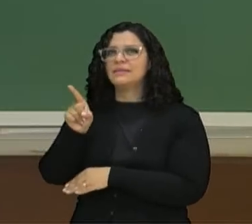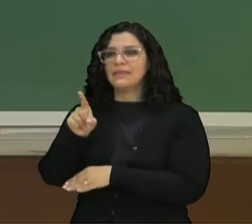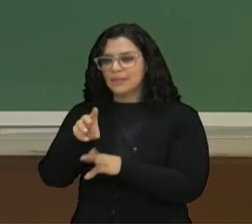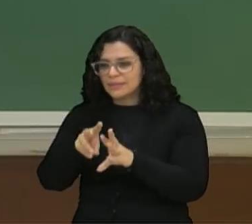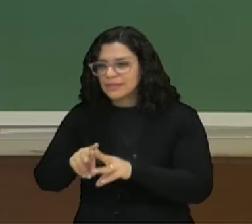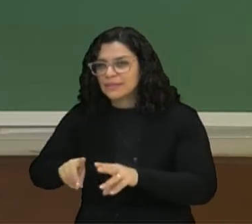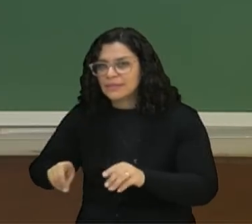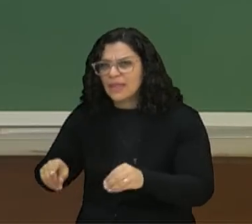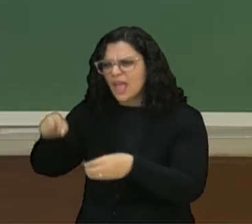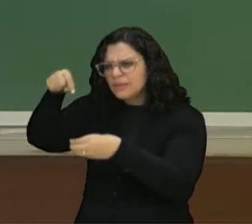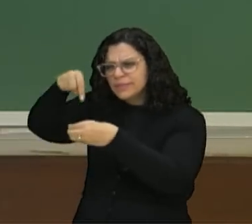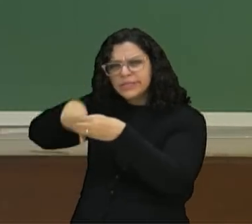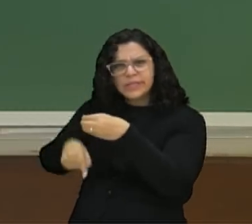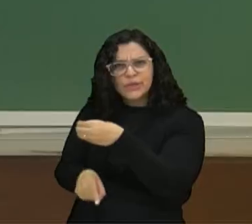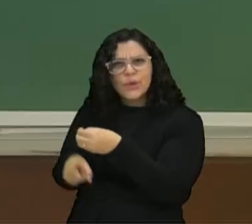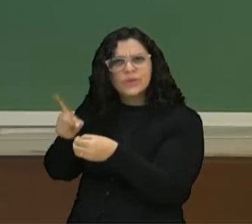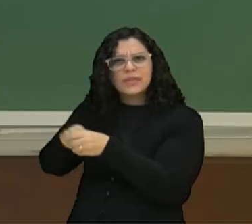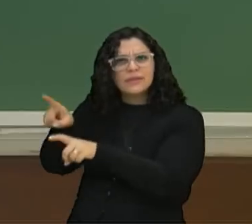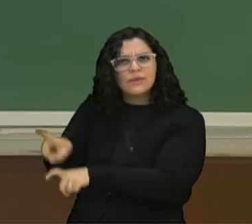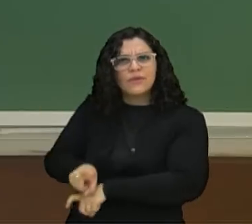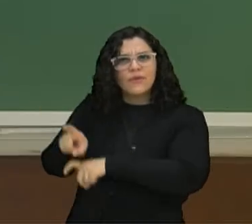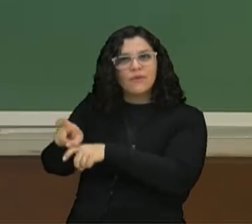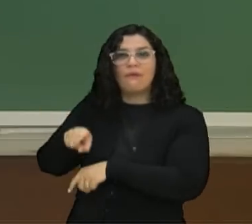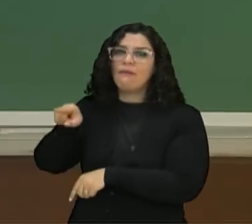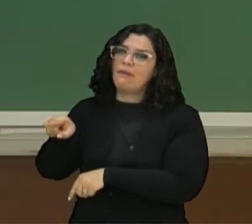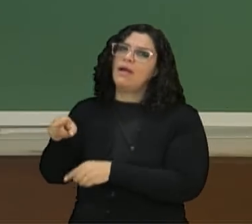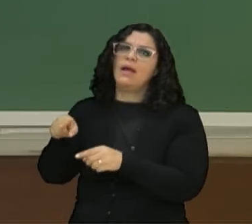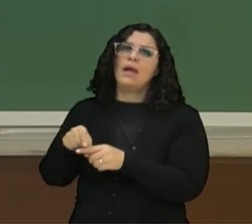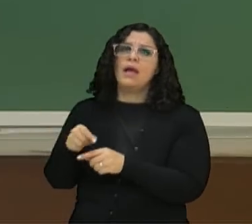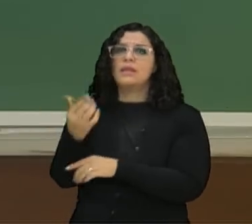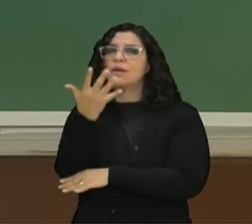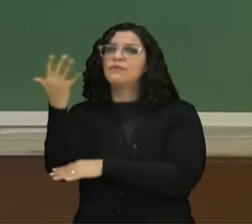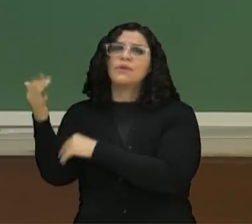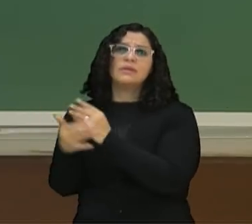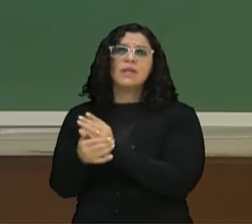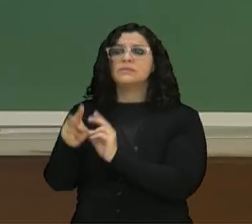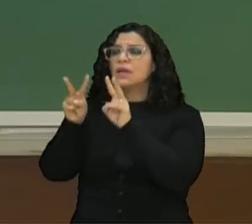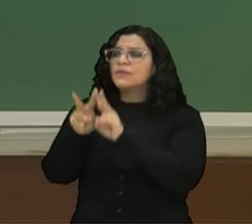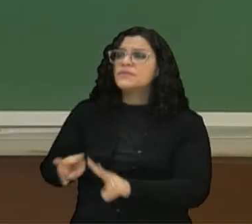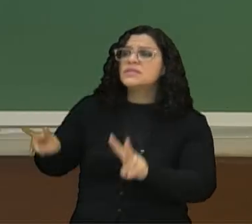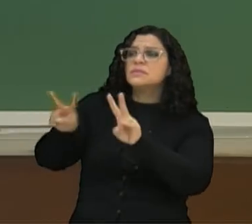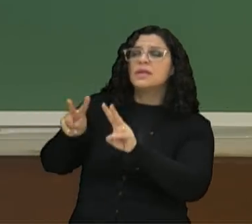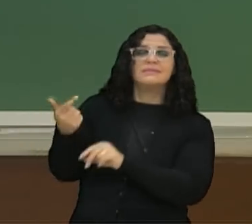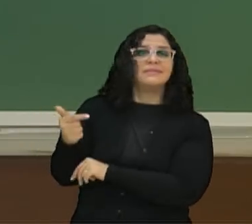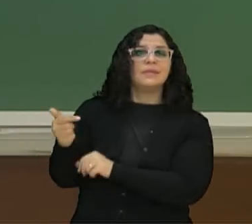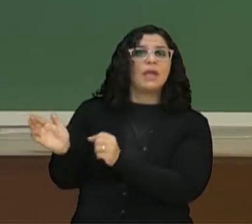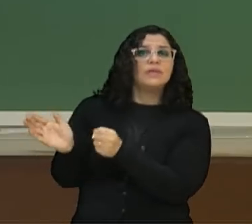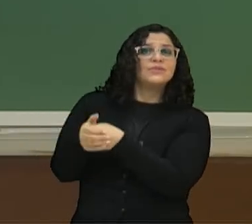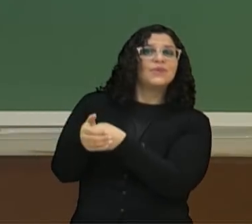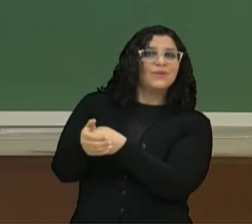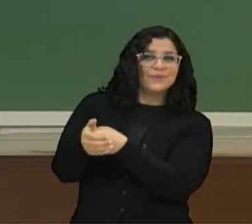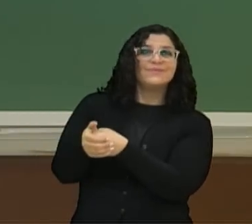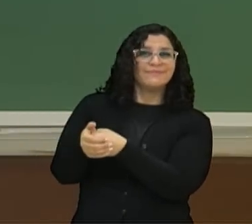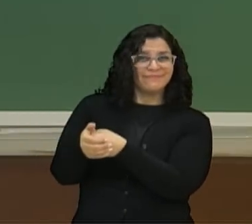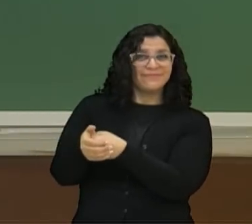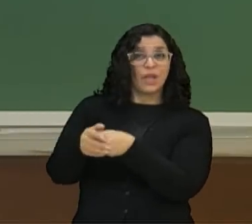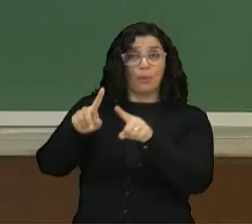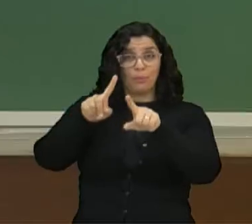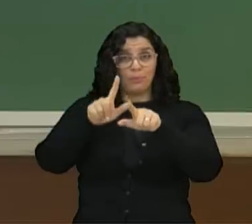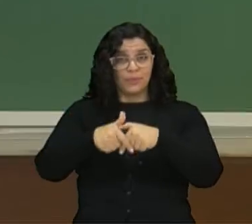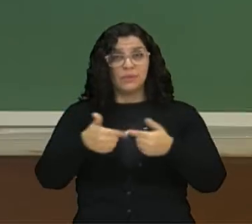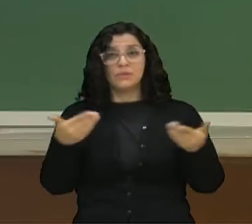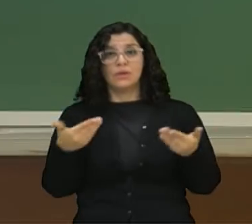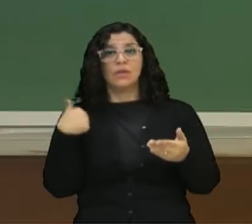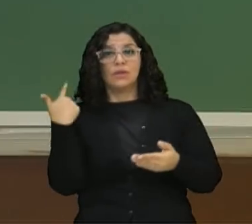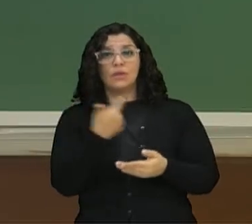no interior, lá na zona rural, ali na floresta, não tem tanta visibilidade, né. Então, por isso que